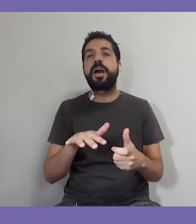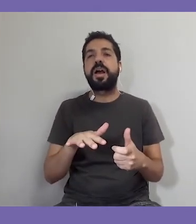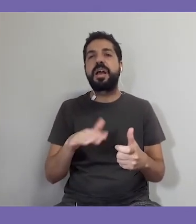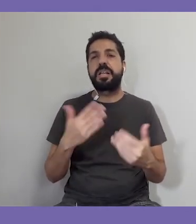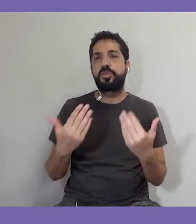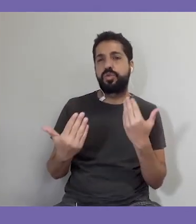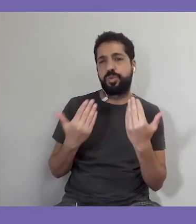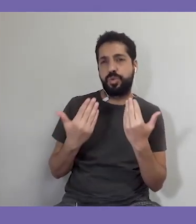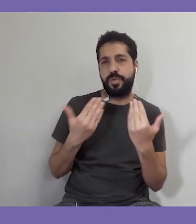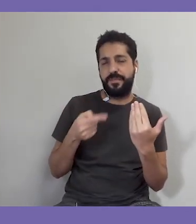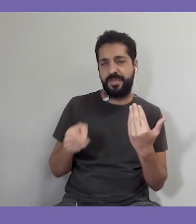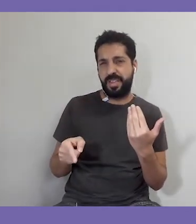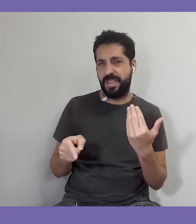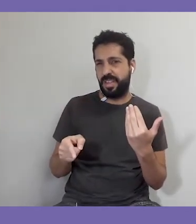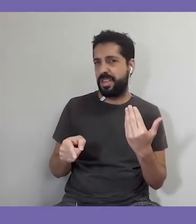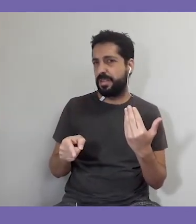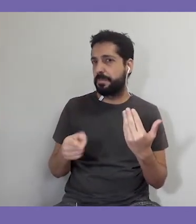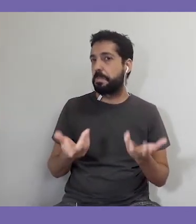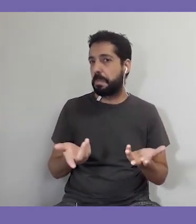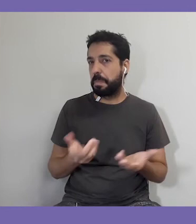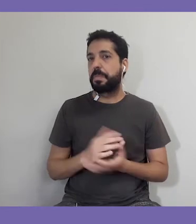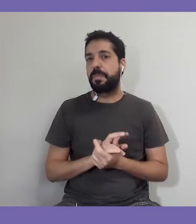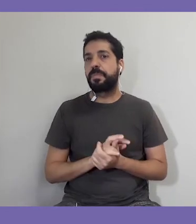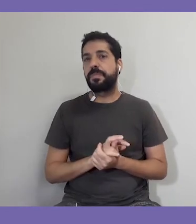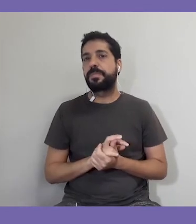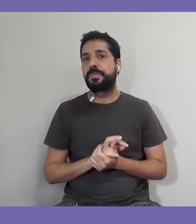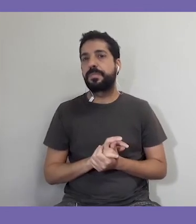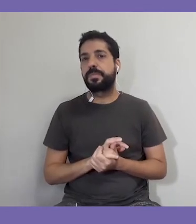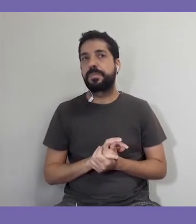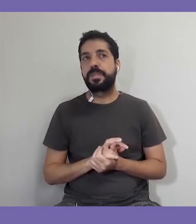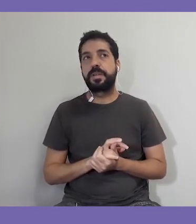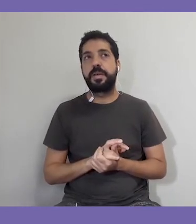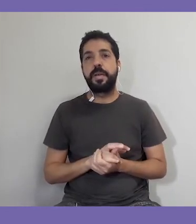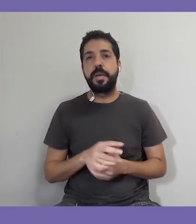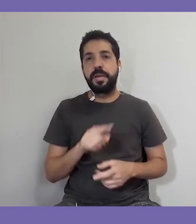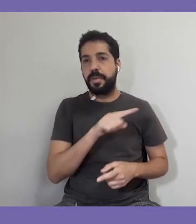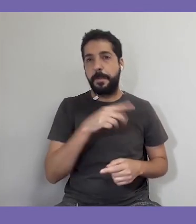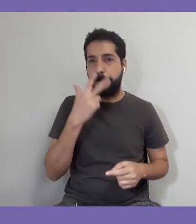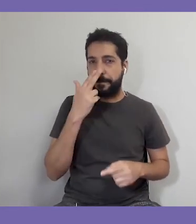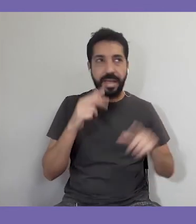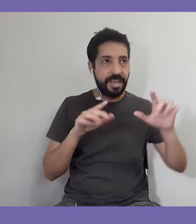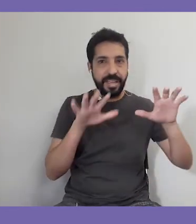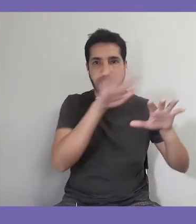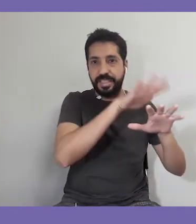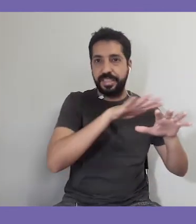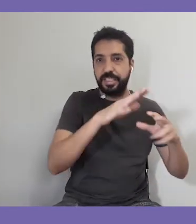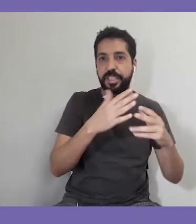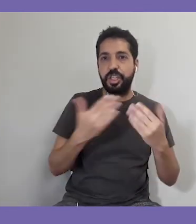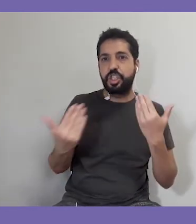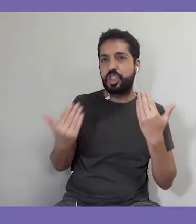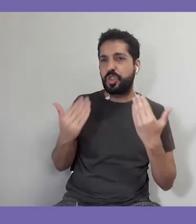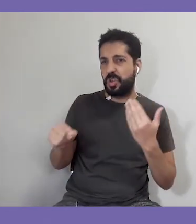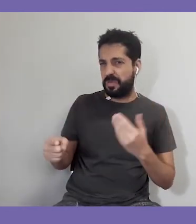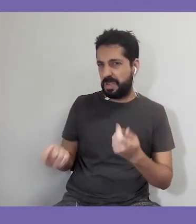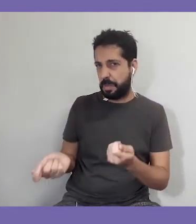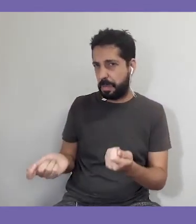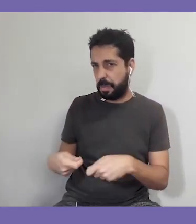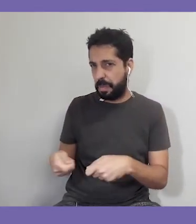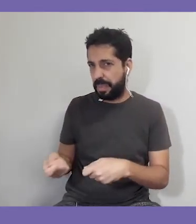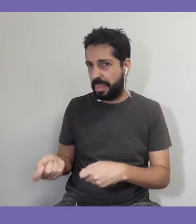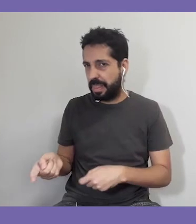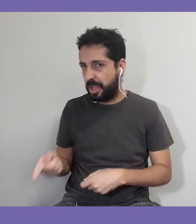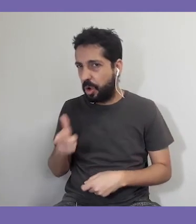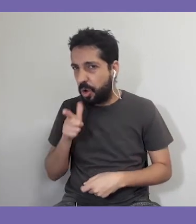de desconfiança, né? É isso, que inclusive eu falo no filme, desconfio da nossa capacidade, sempre,